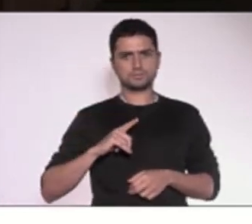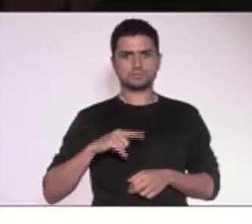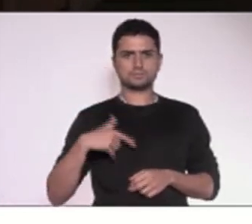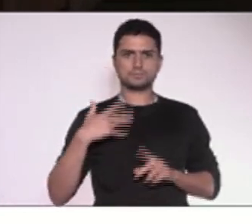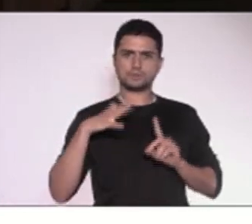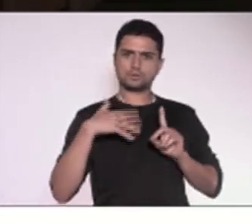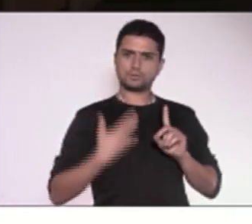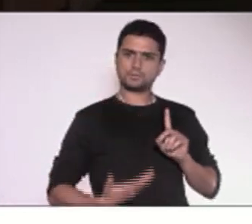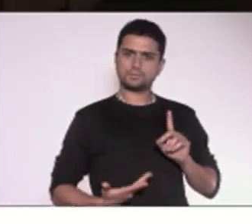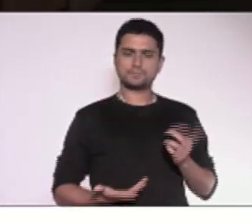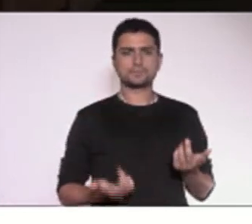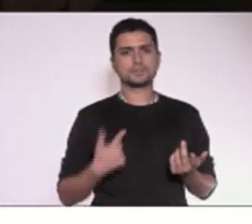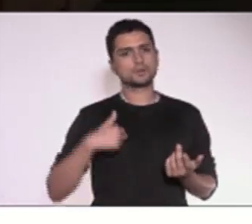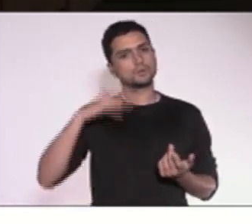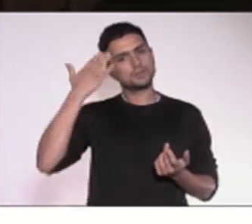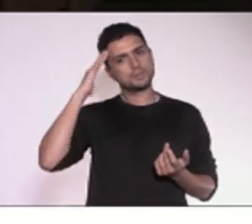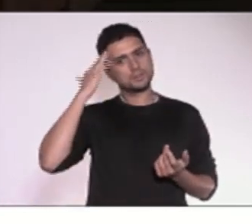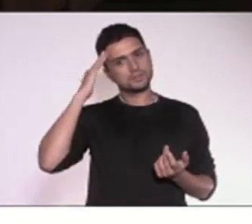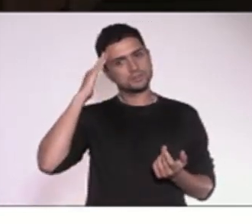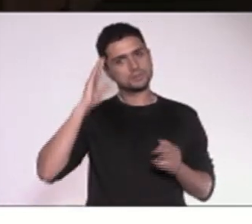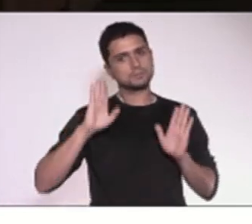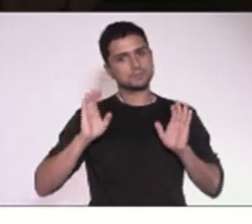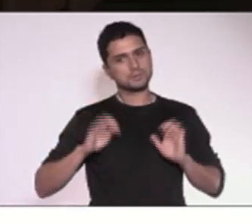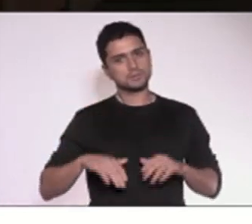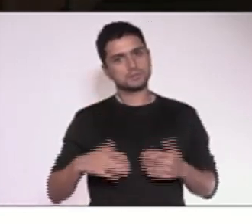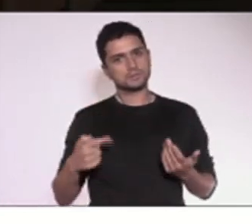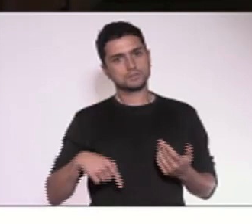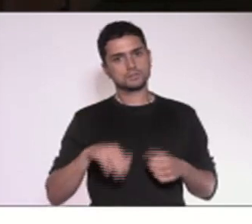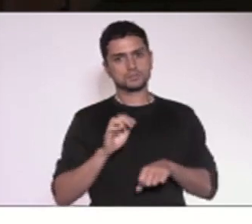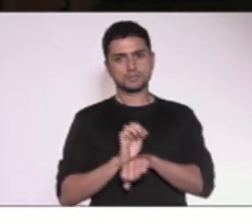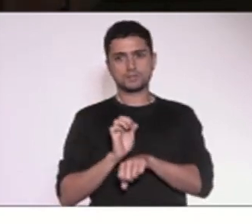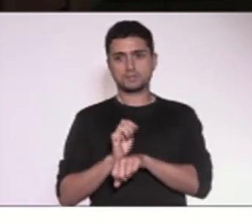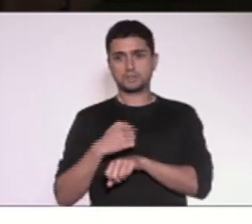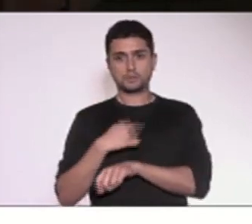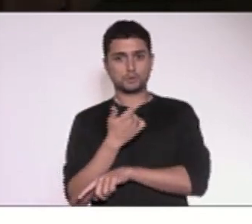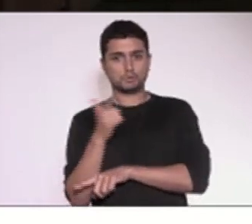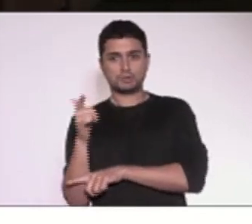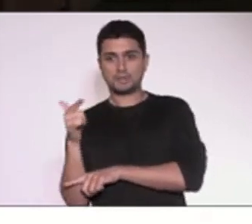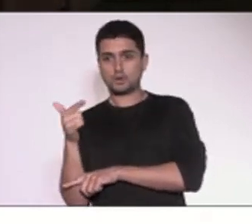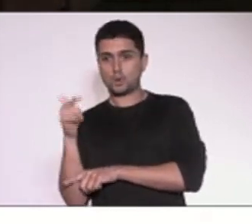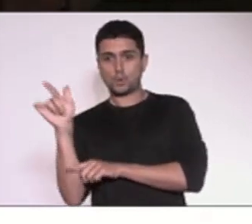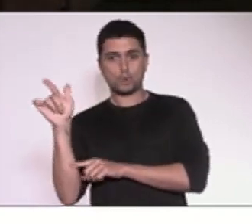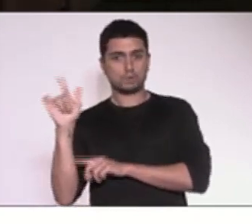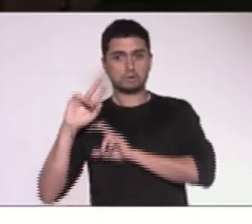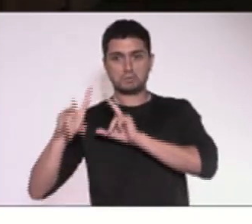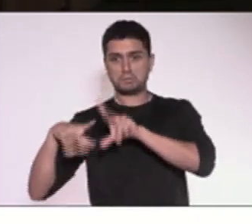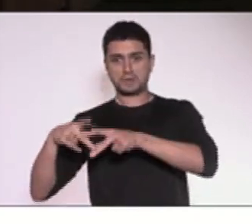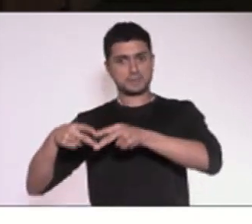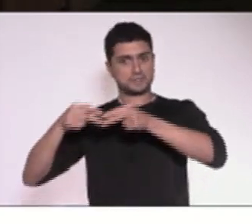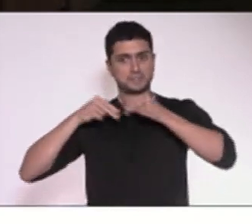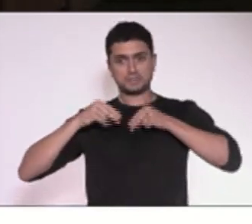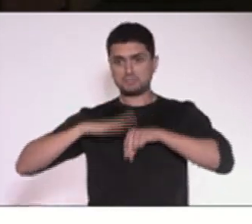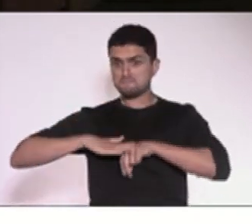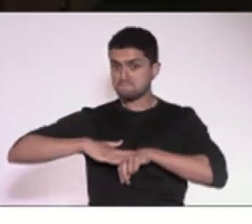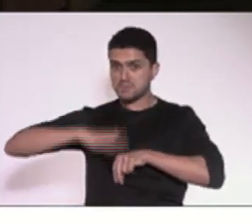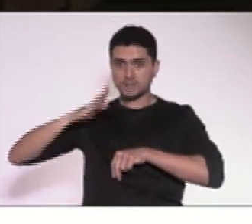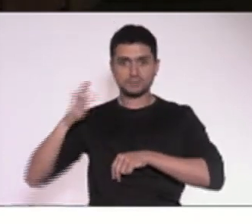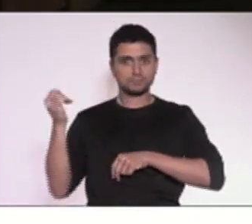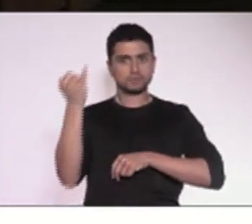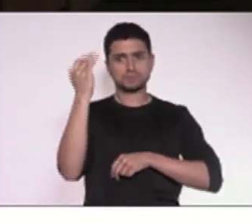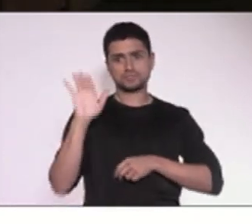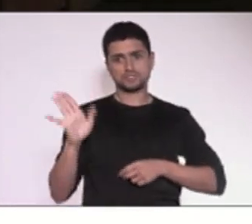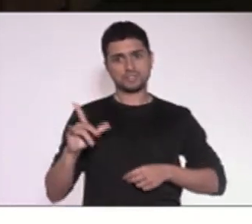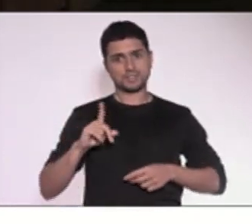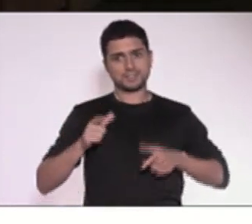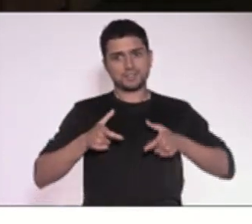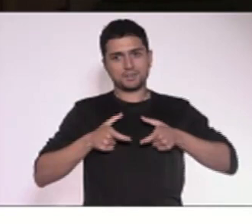E, pelo que eu entendi, em termos de Estado, não terei outra maior. É a maior comenda do Estado. Isso aqui